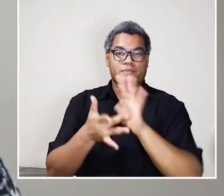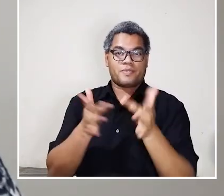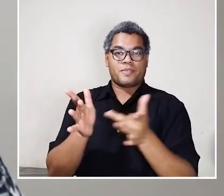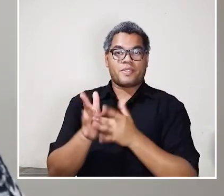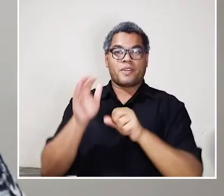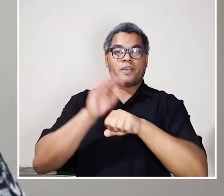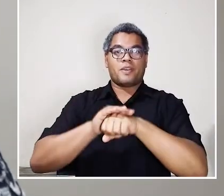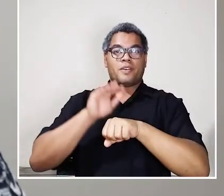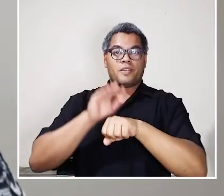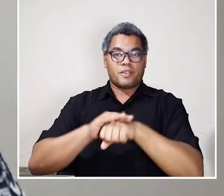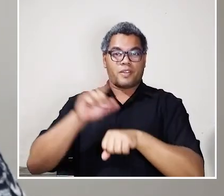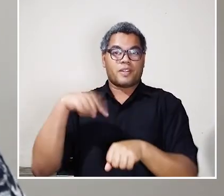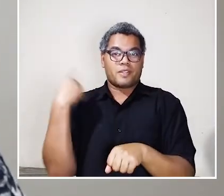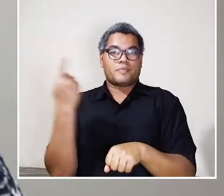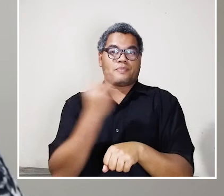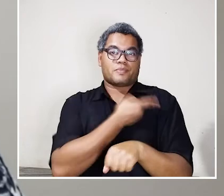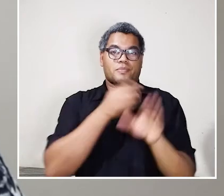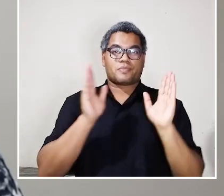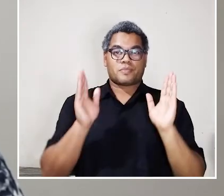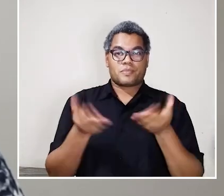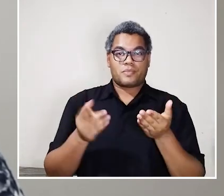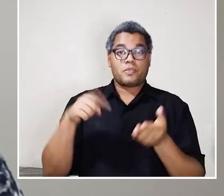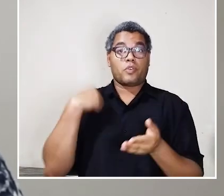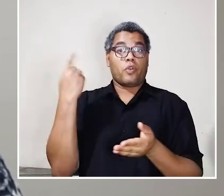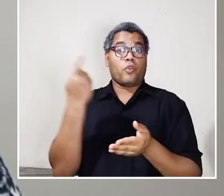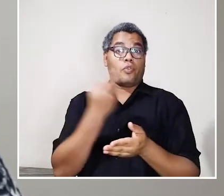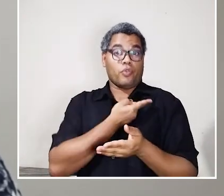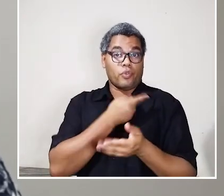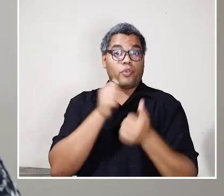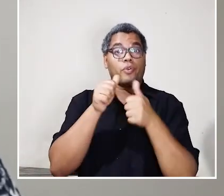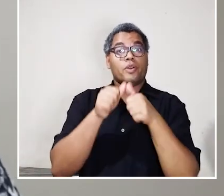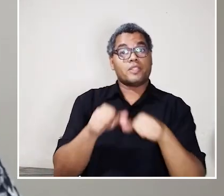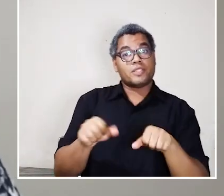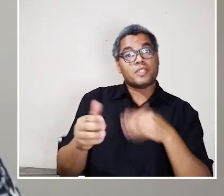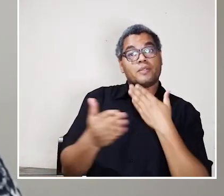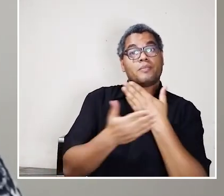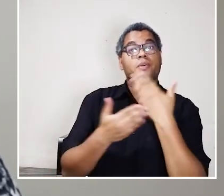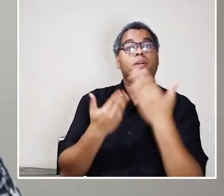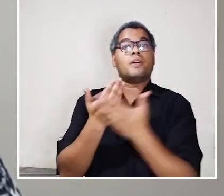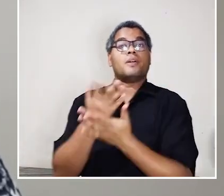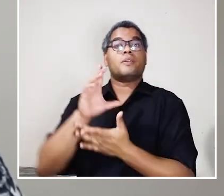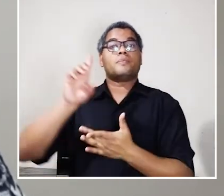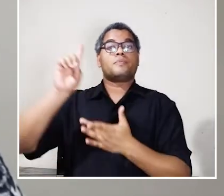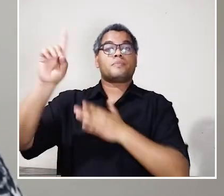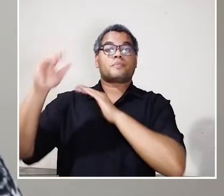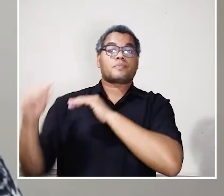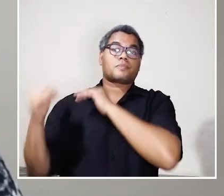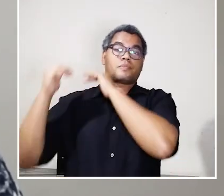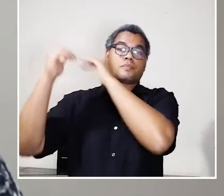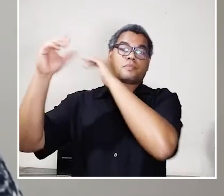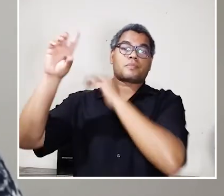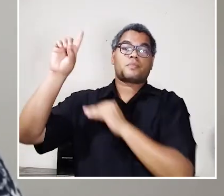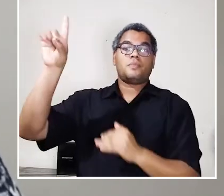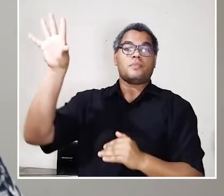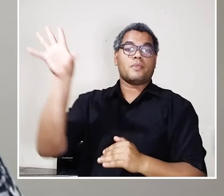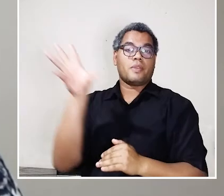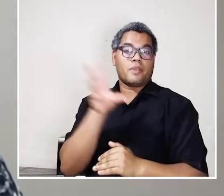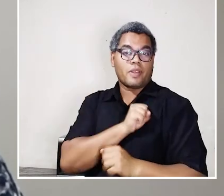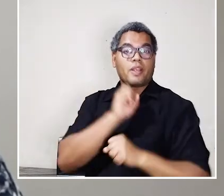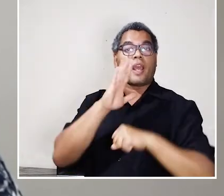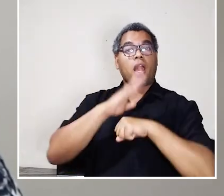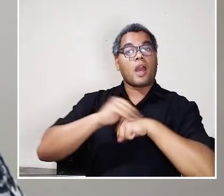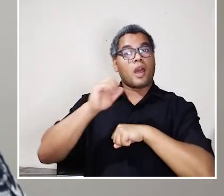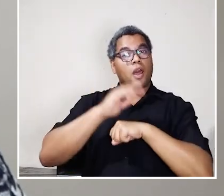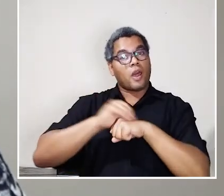agora? Nós estamos nas mãos do nosso Deus soberano, que nos ama, que tem cuidado